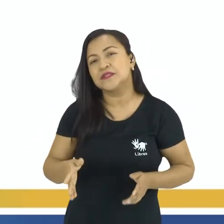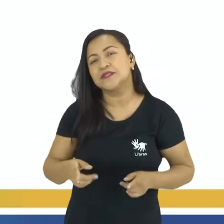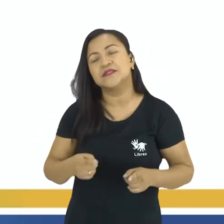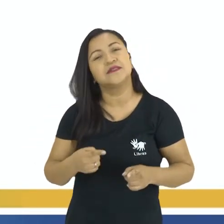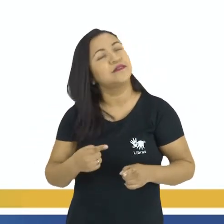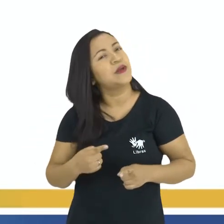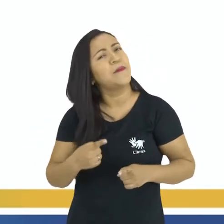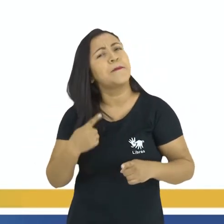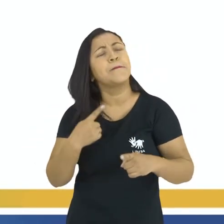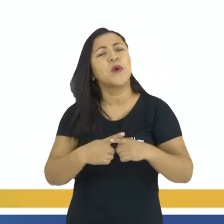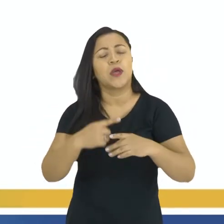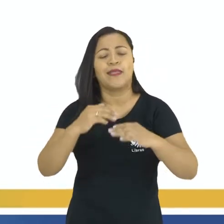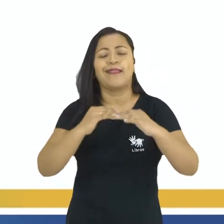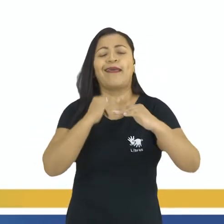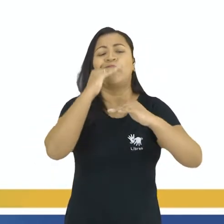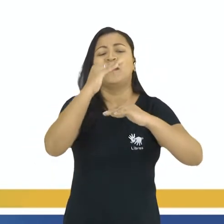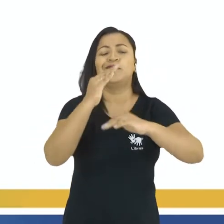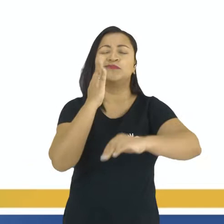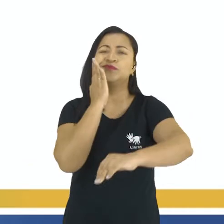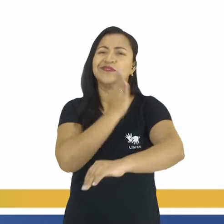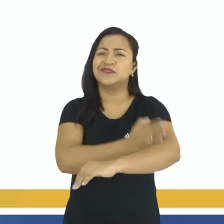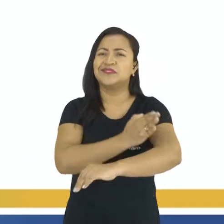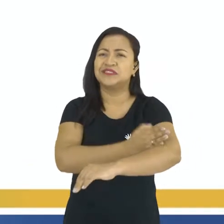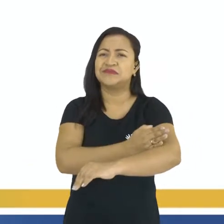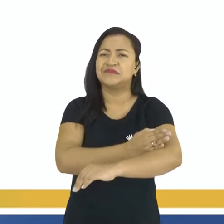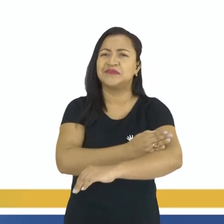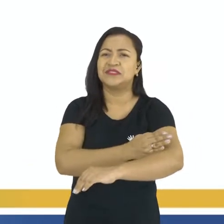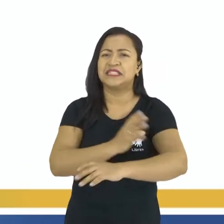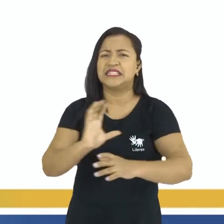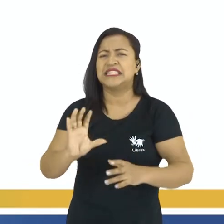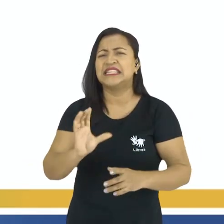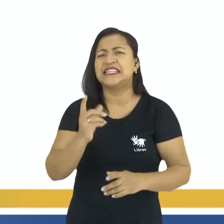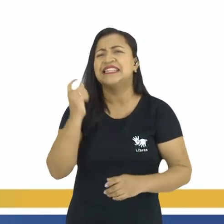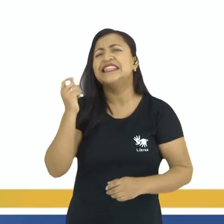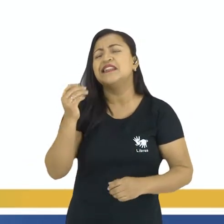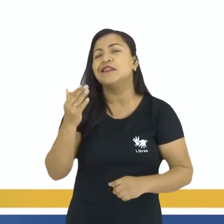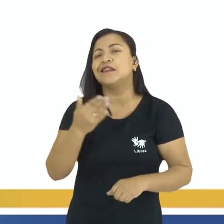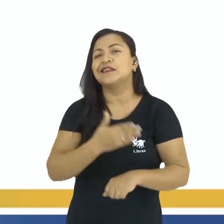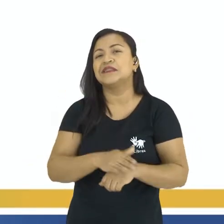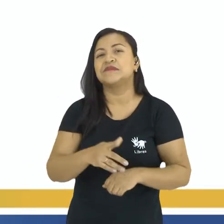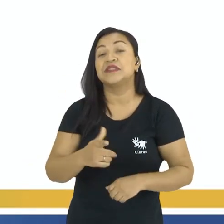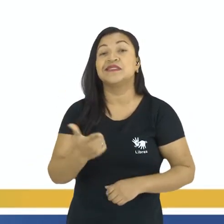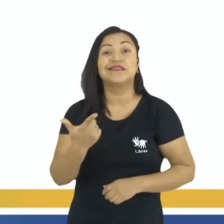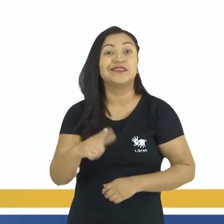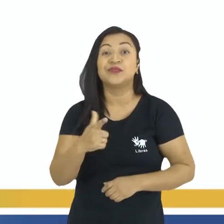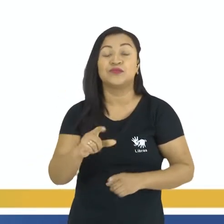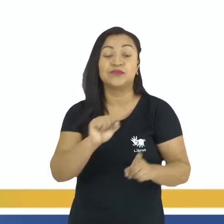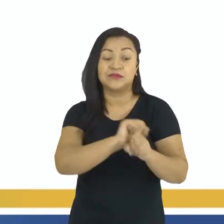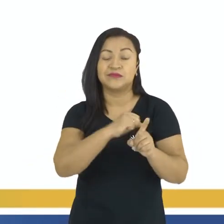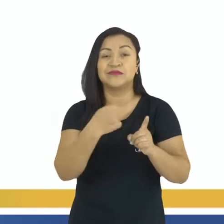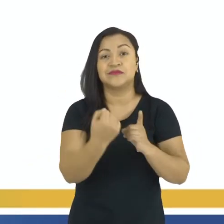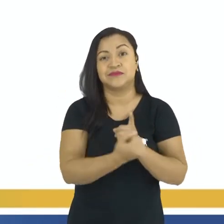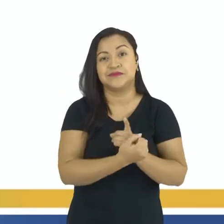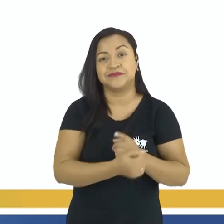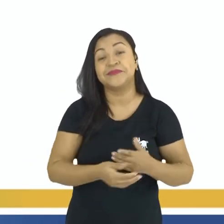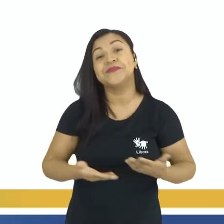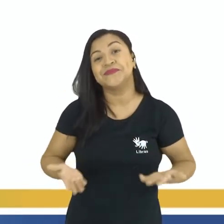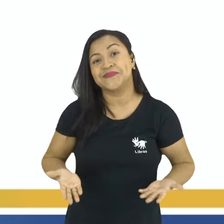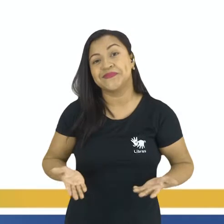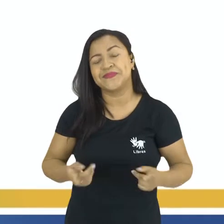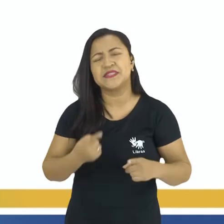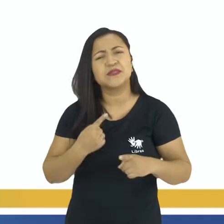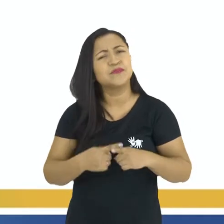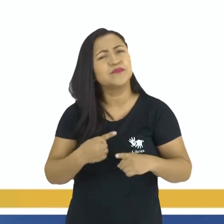na Alta Idade Média esse tipo de atitude não existia na sociedade? E aí, pessoal?